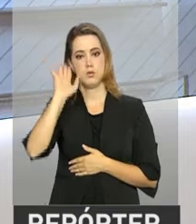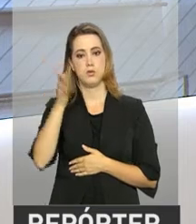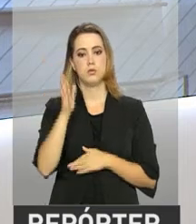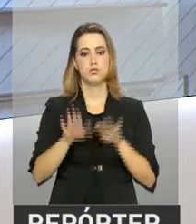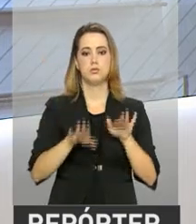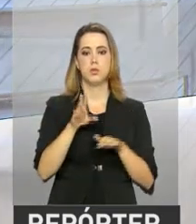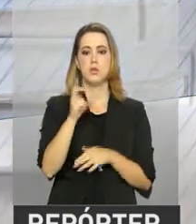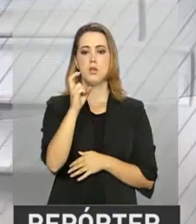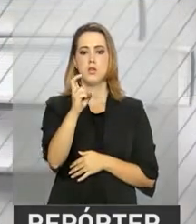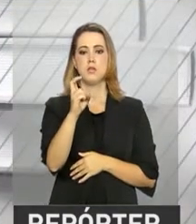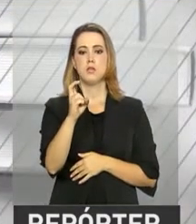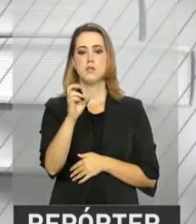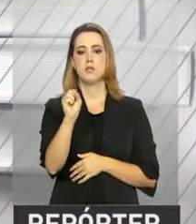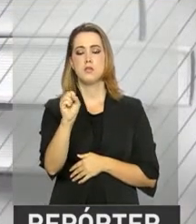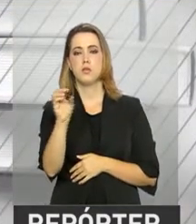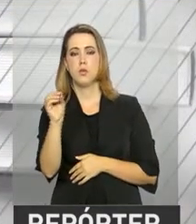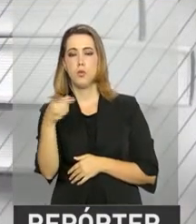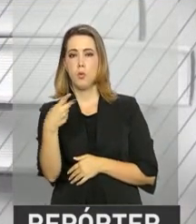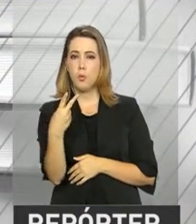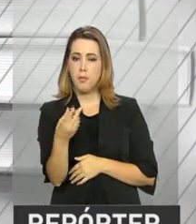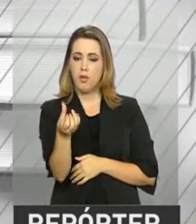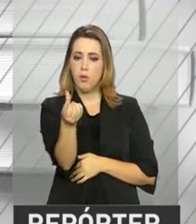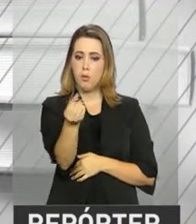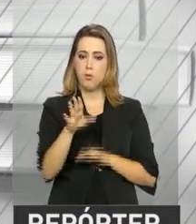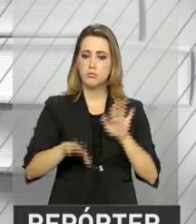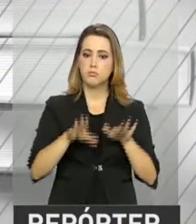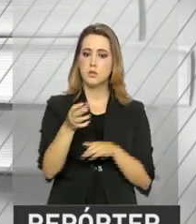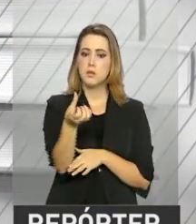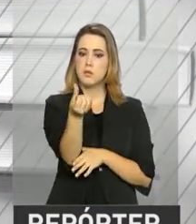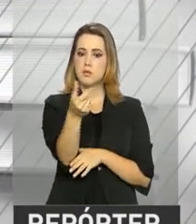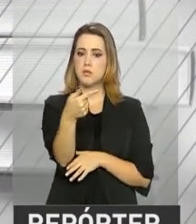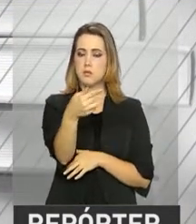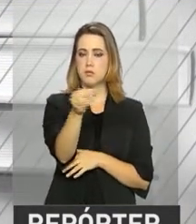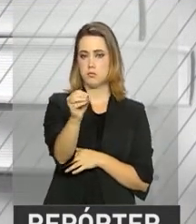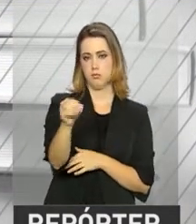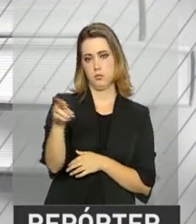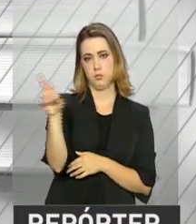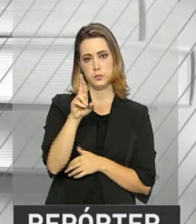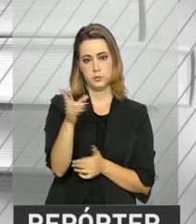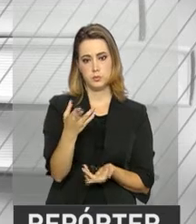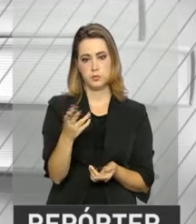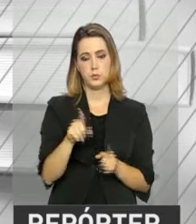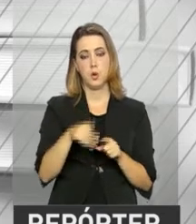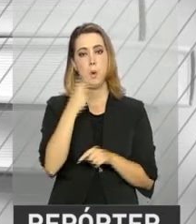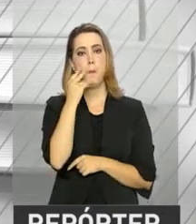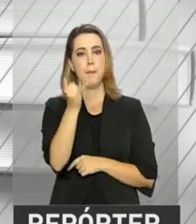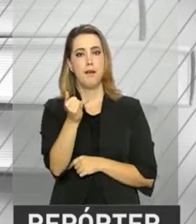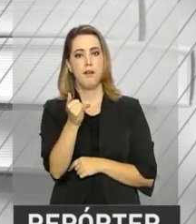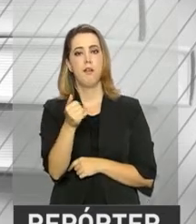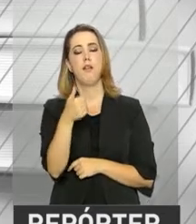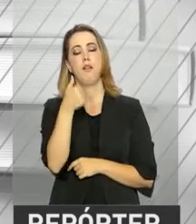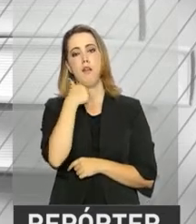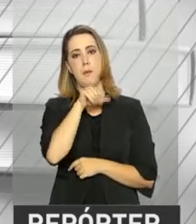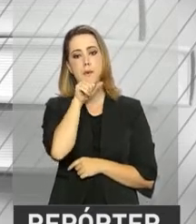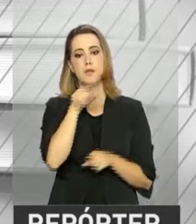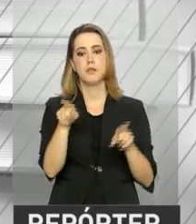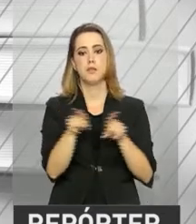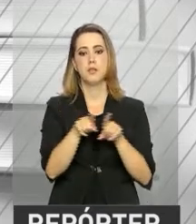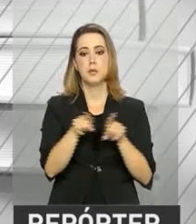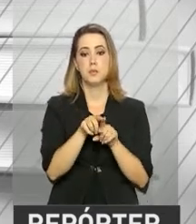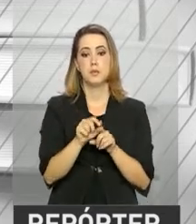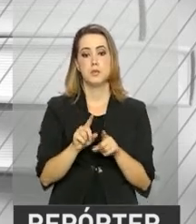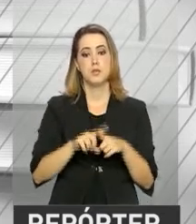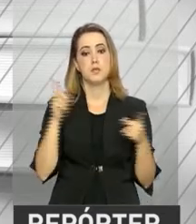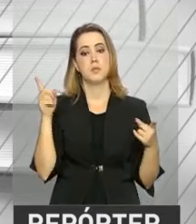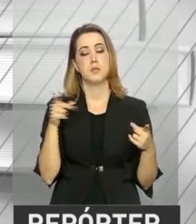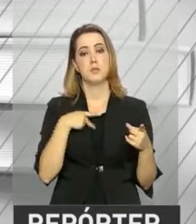varia entre cinco mil e oitocentos e seis mil e setecentos reais quando o pai ou a mãe também tem nível superior